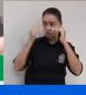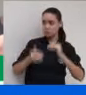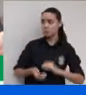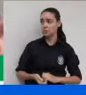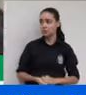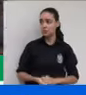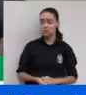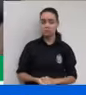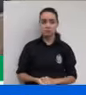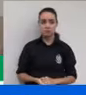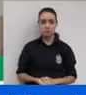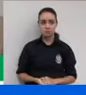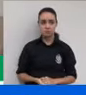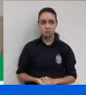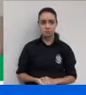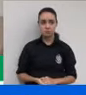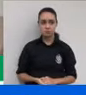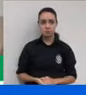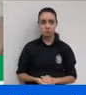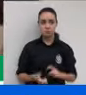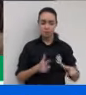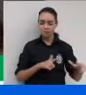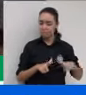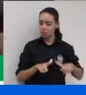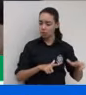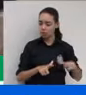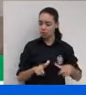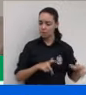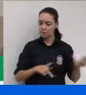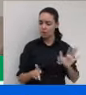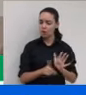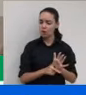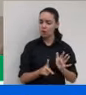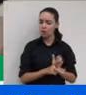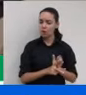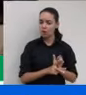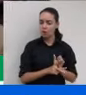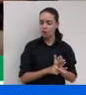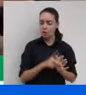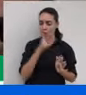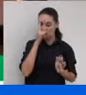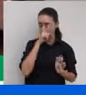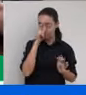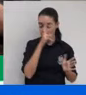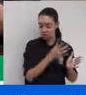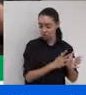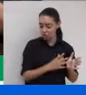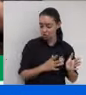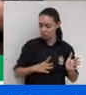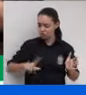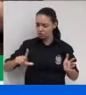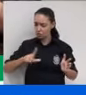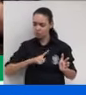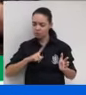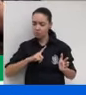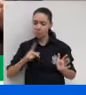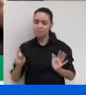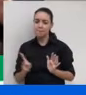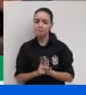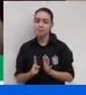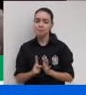respeita pelo meu trabalho que eu faço pela minha a história que eu tenho